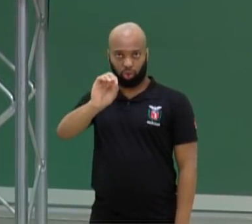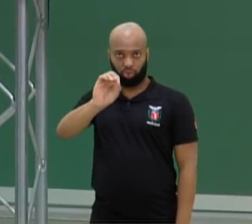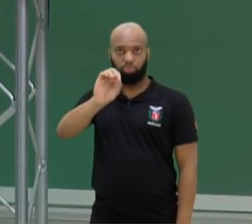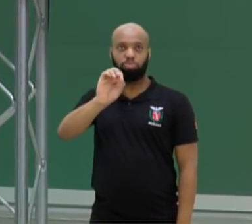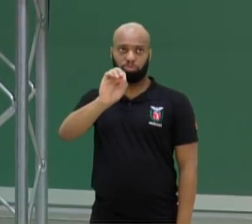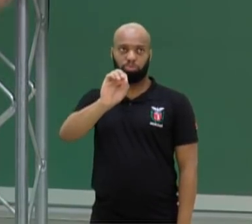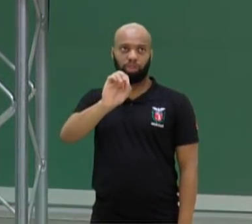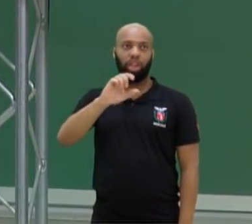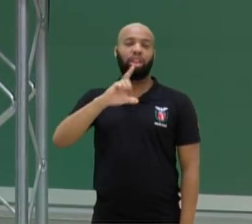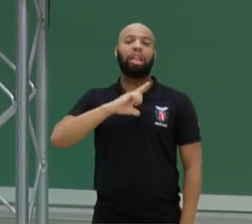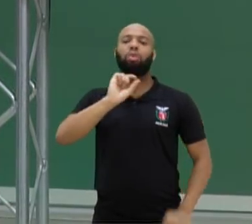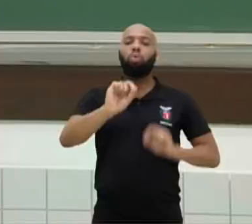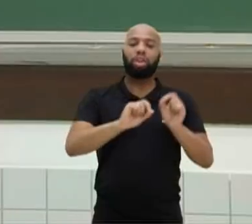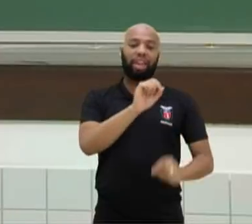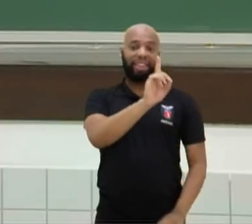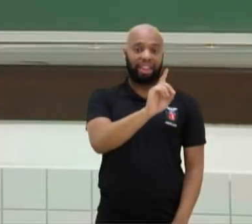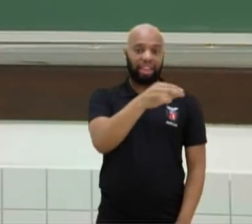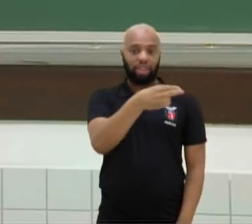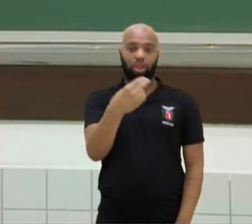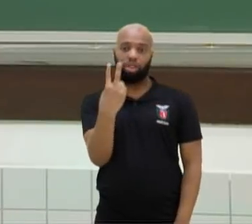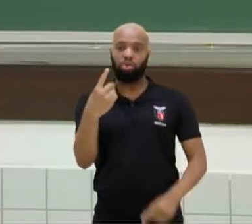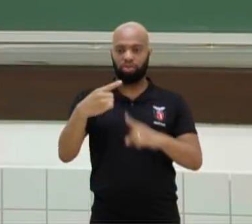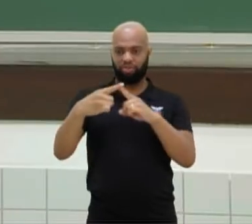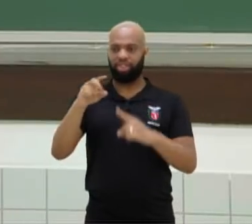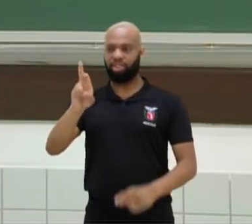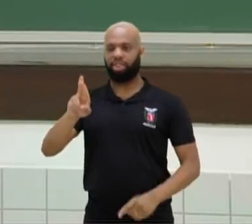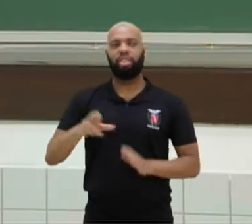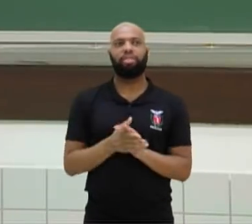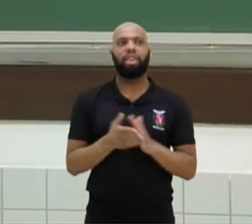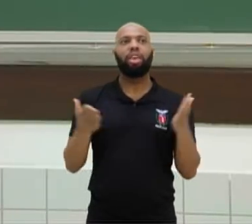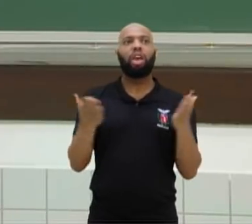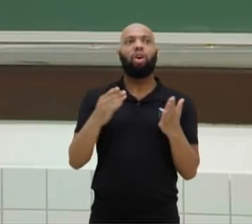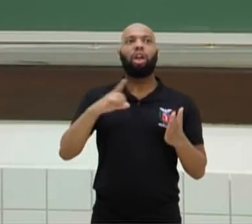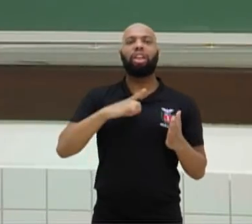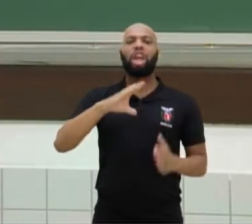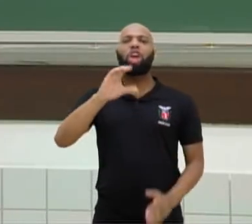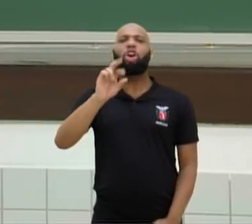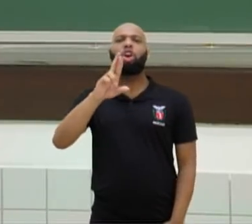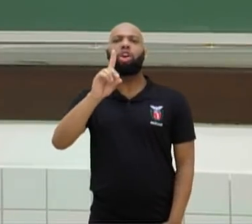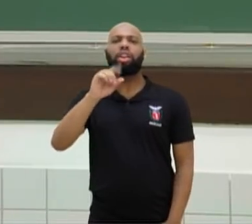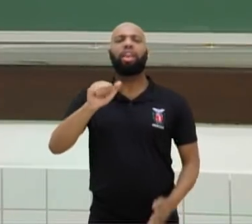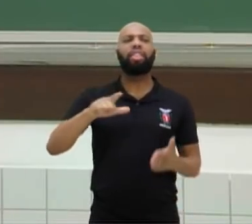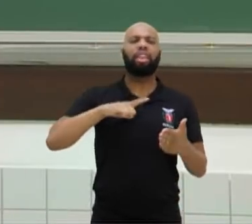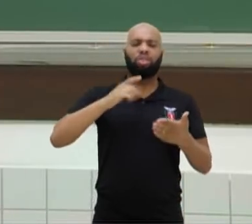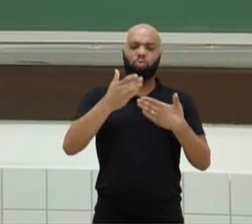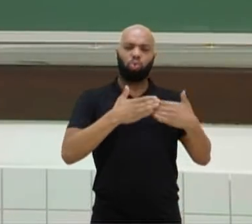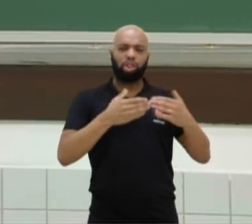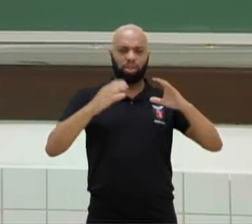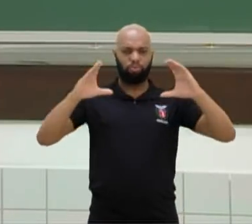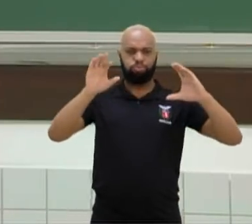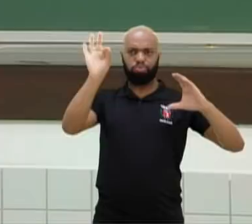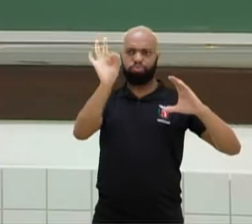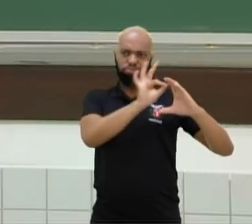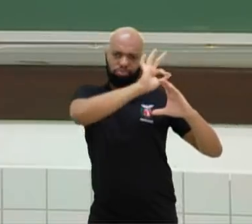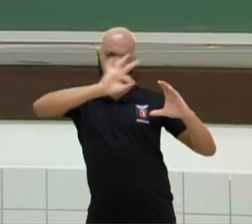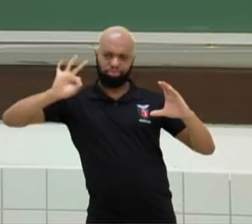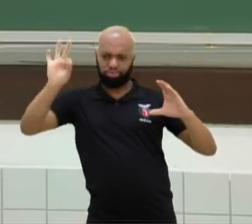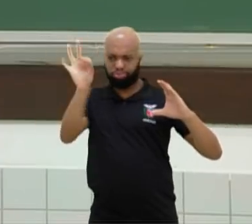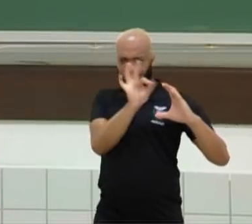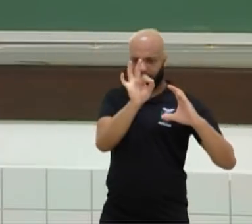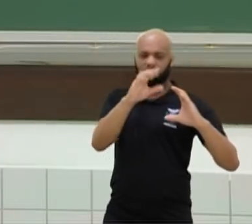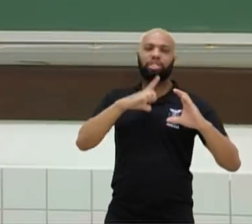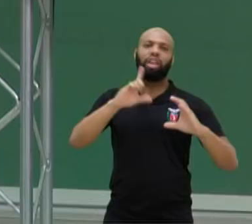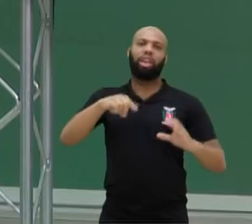ou seja, 2 vezes o raio. E corda é quando você tem qualquer segmento de reta aqui dentro, em 2 pontos distintos